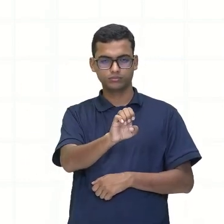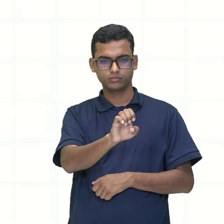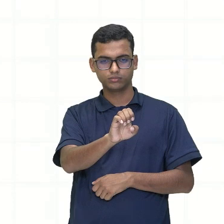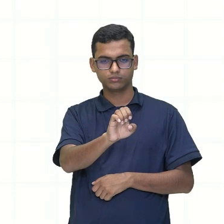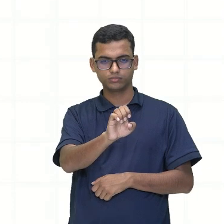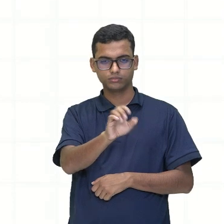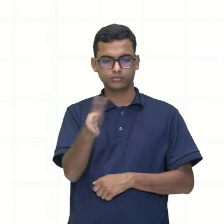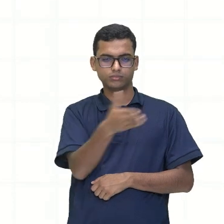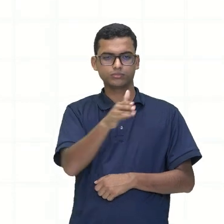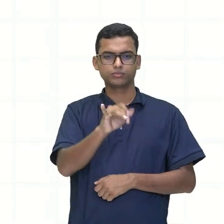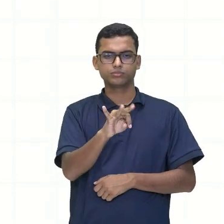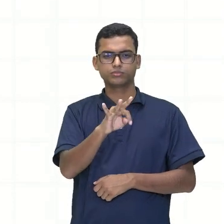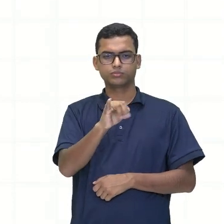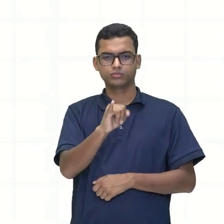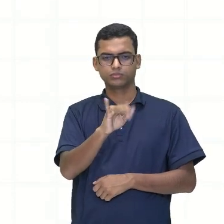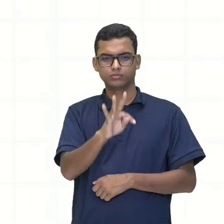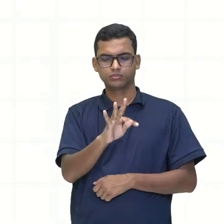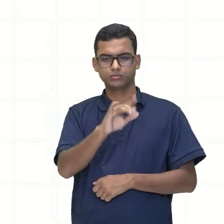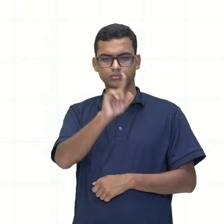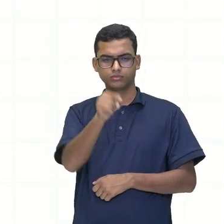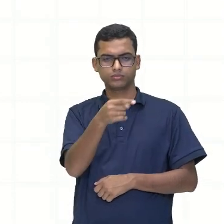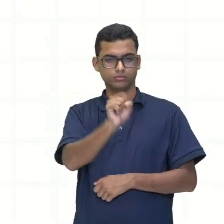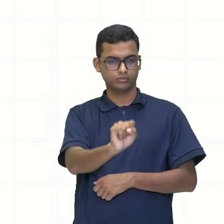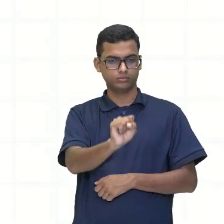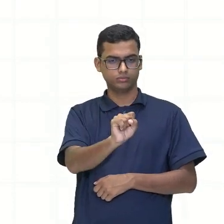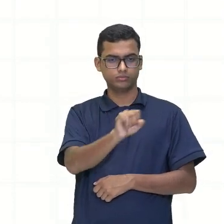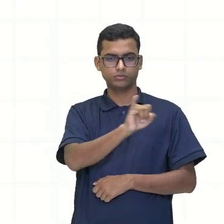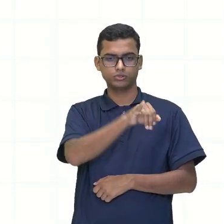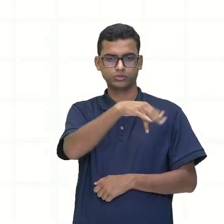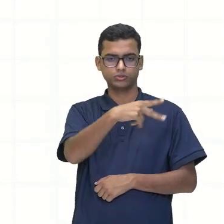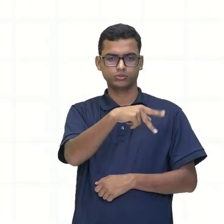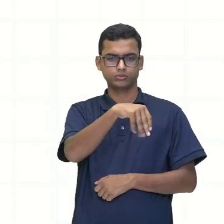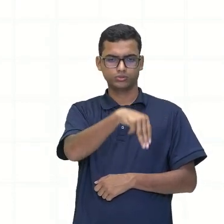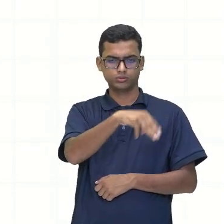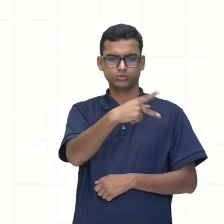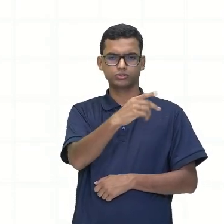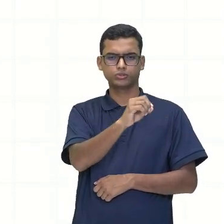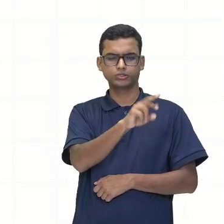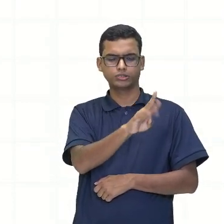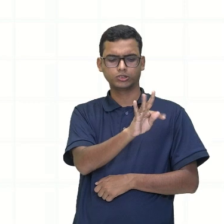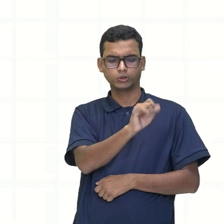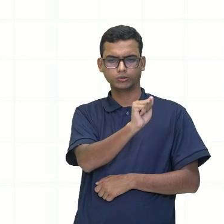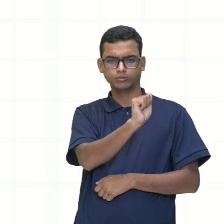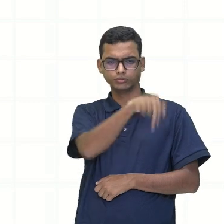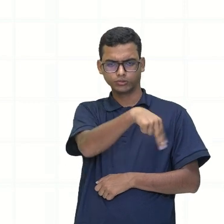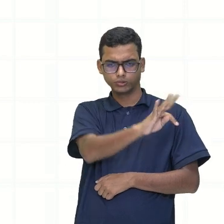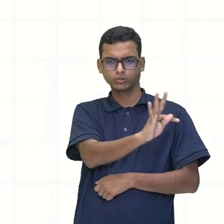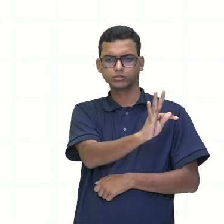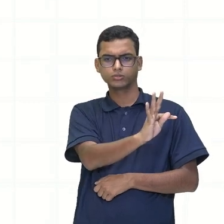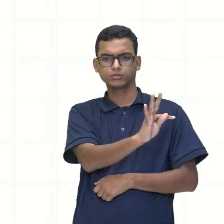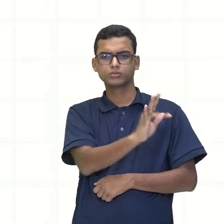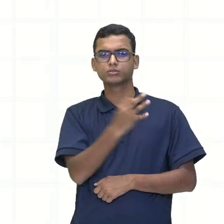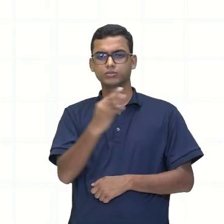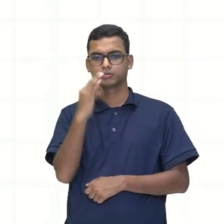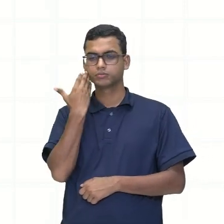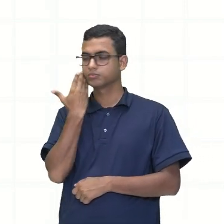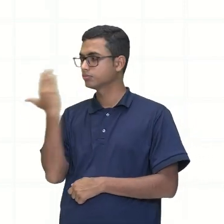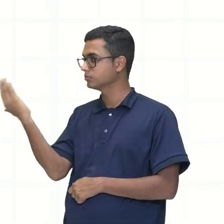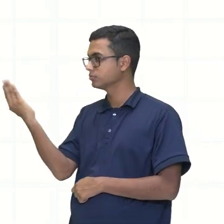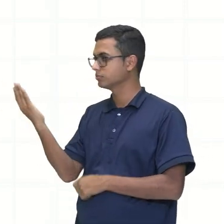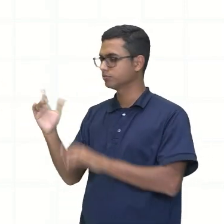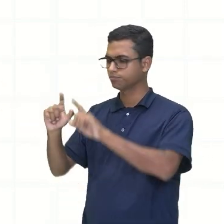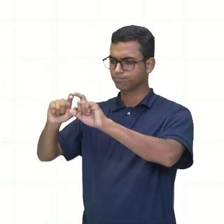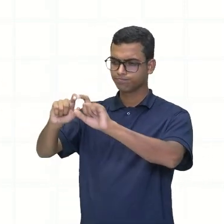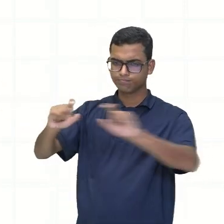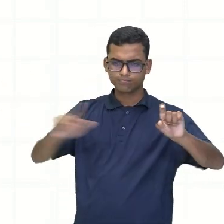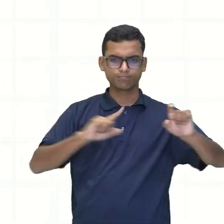important. Digamos assim, uma resposta bem fácil, né? Porque é importante, nós todos sabemos sobre